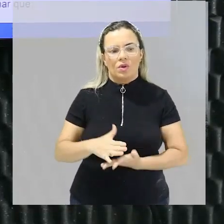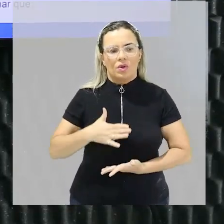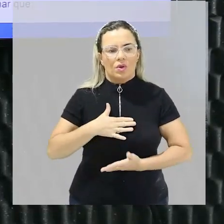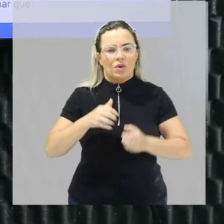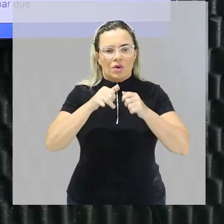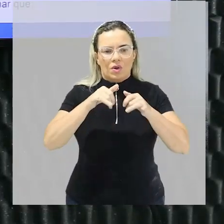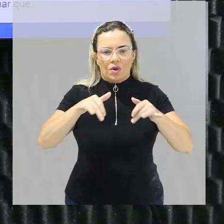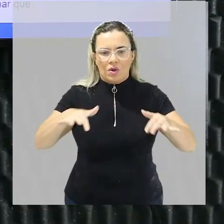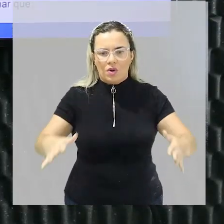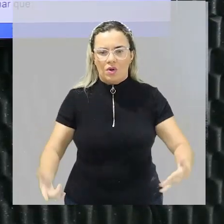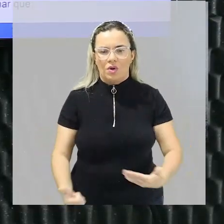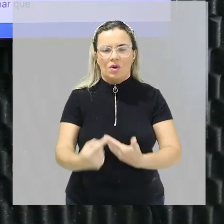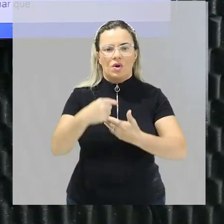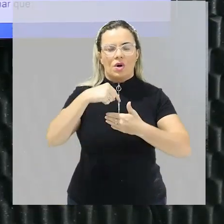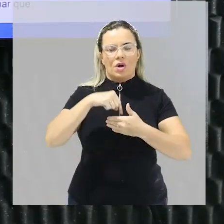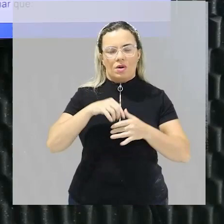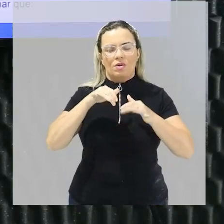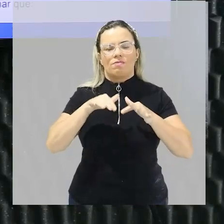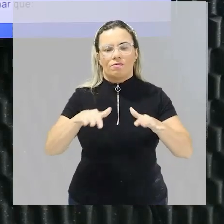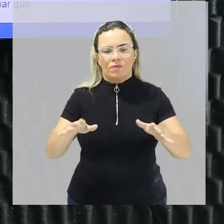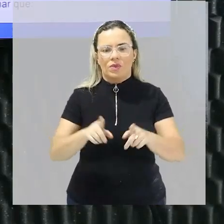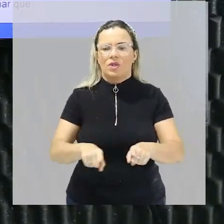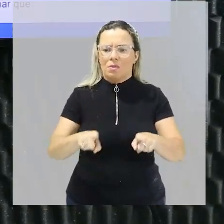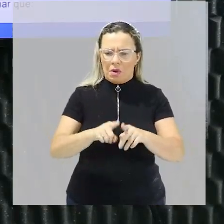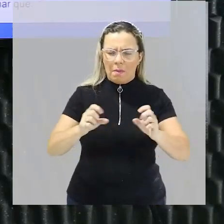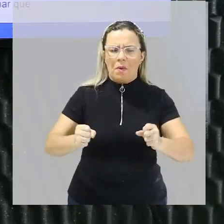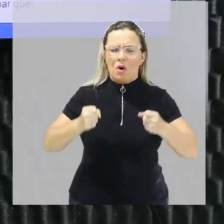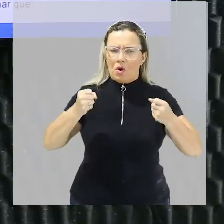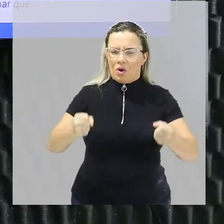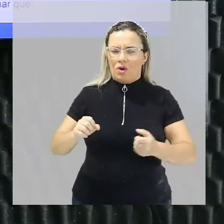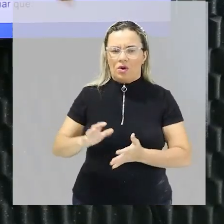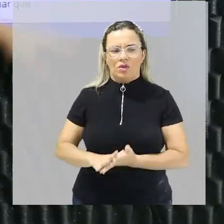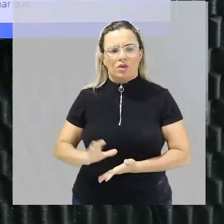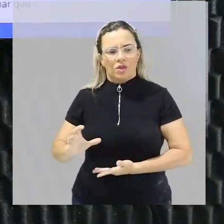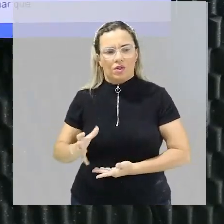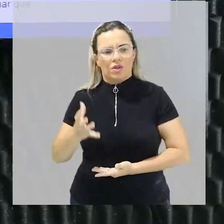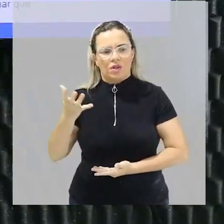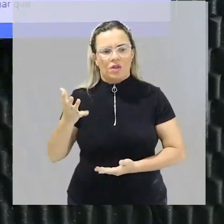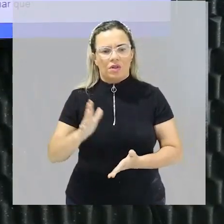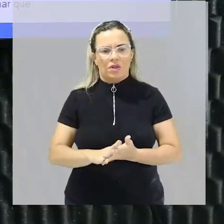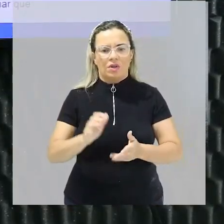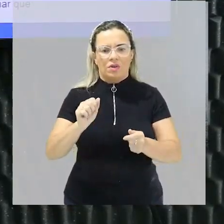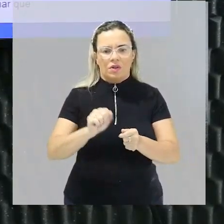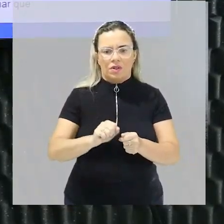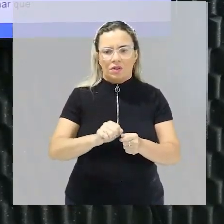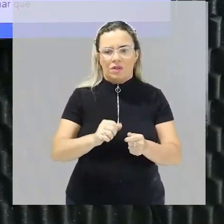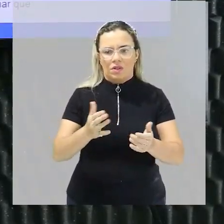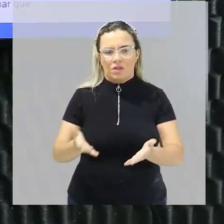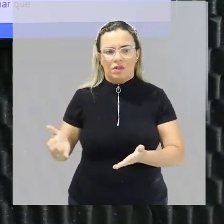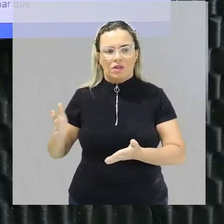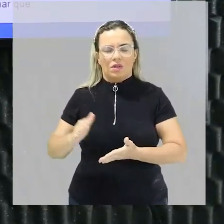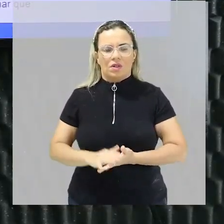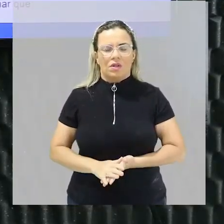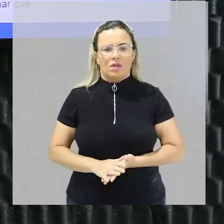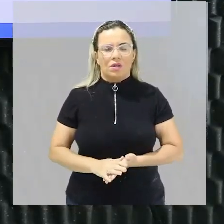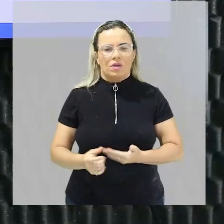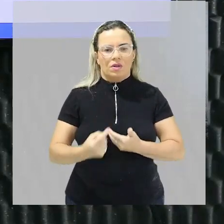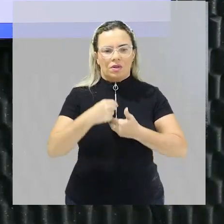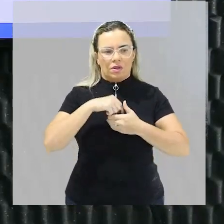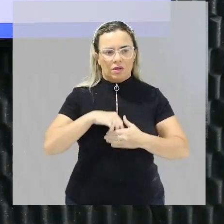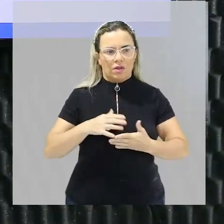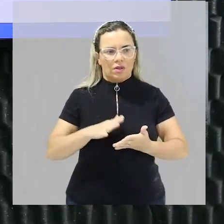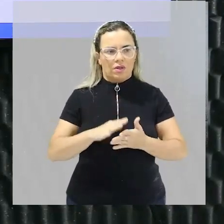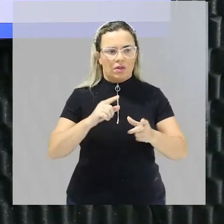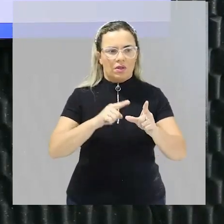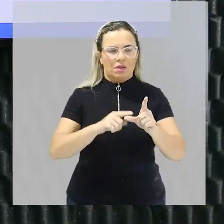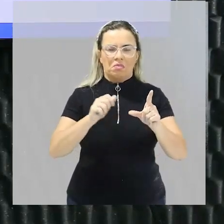ampliar a esfera da subjetividade é possível, que é possível fazer isso, subjetividade. A letra